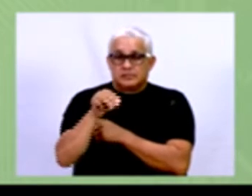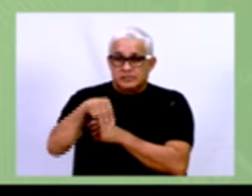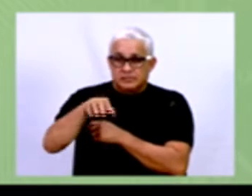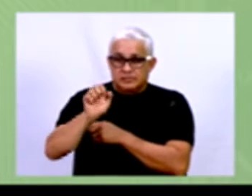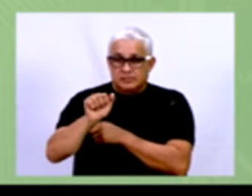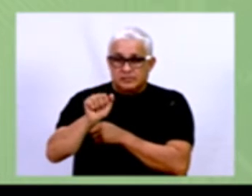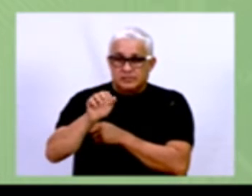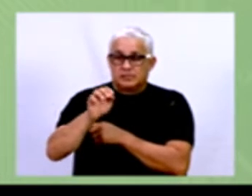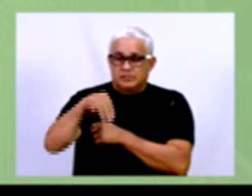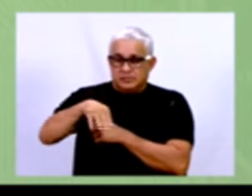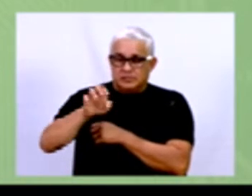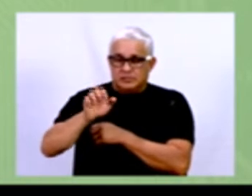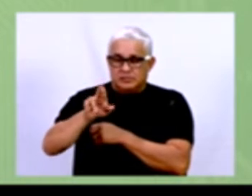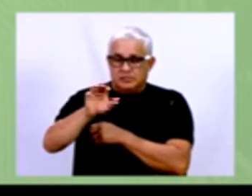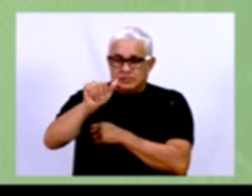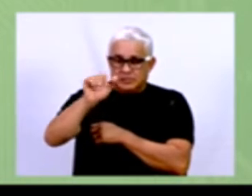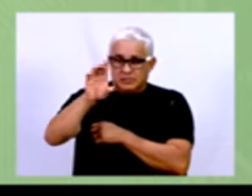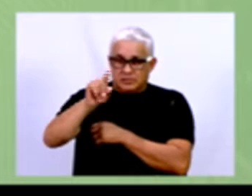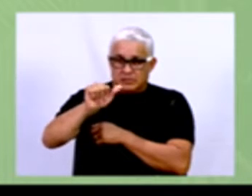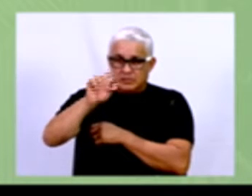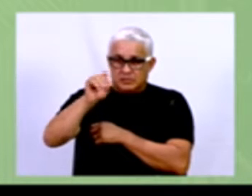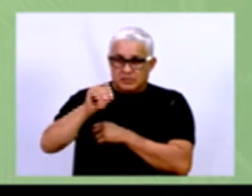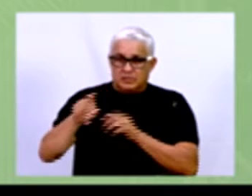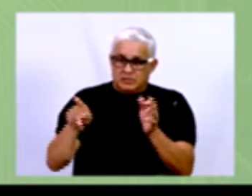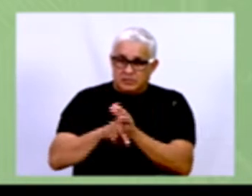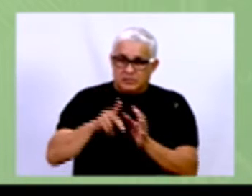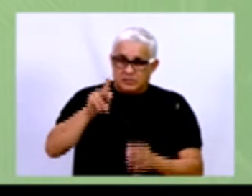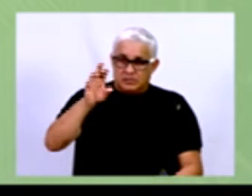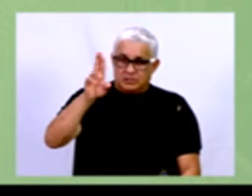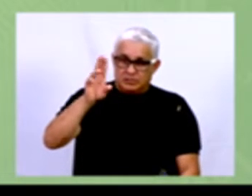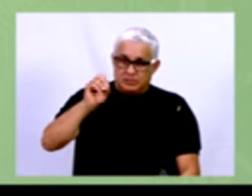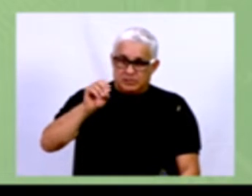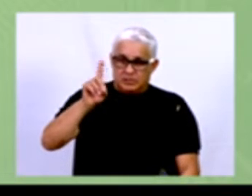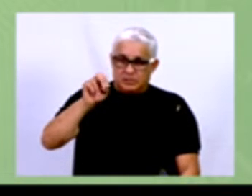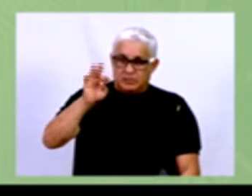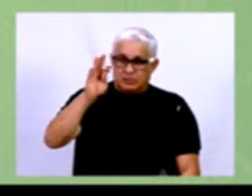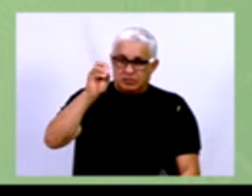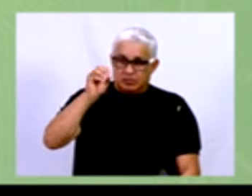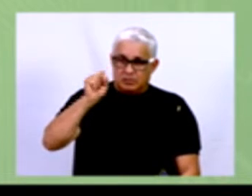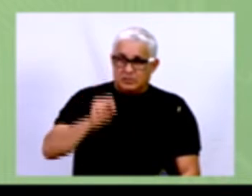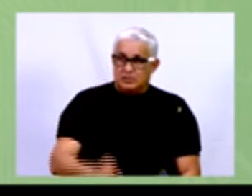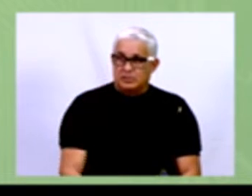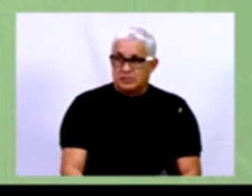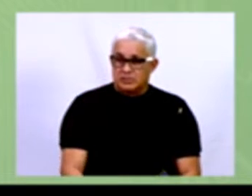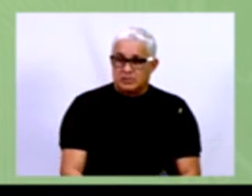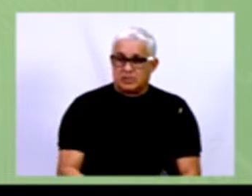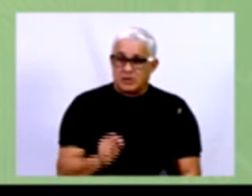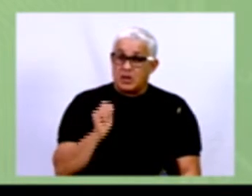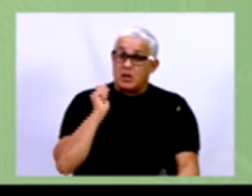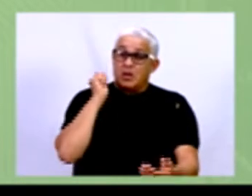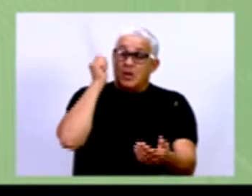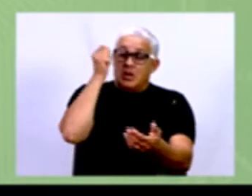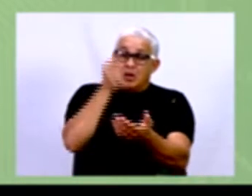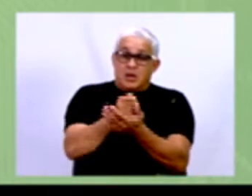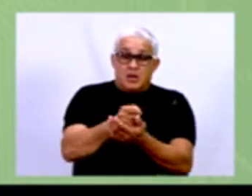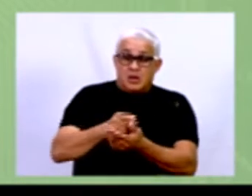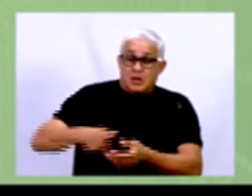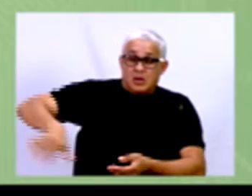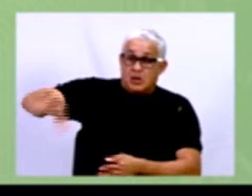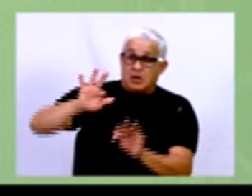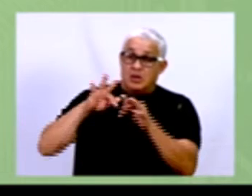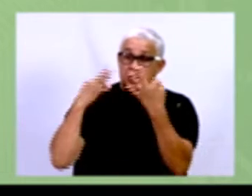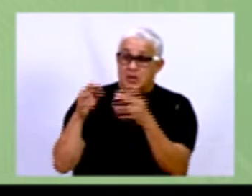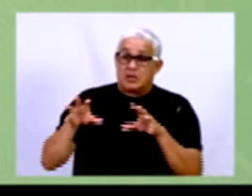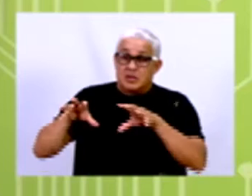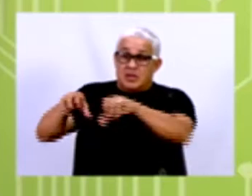de produtos. Ok? Esse mercado de produtos vão ser comprados pelas famílias